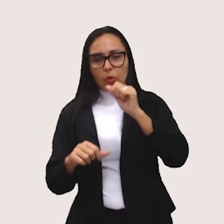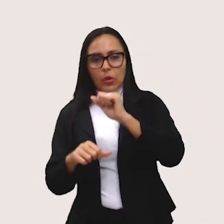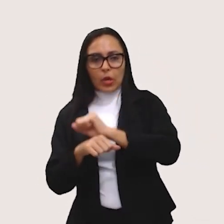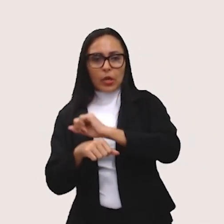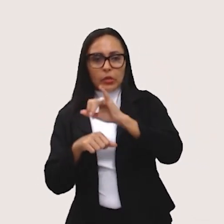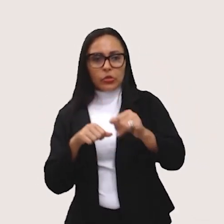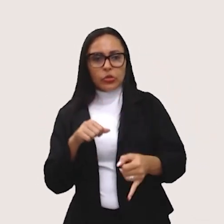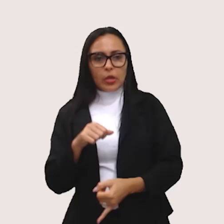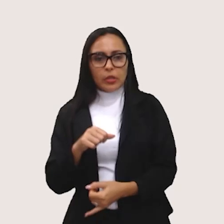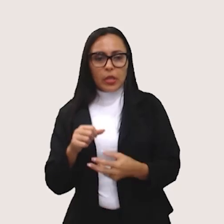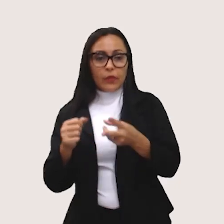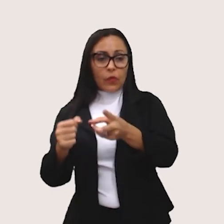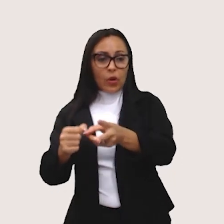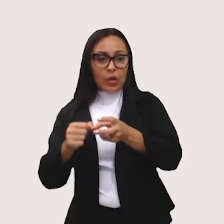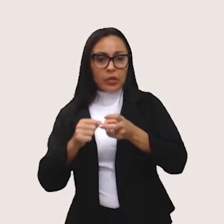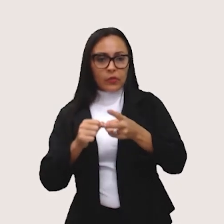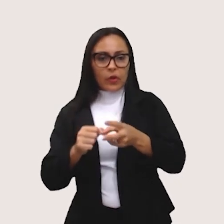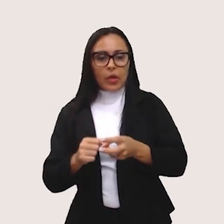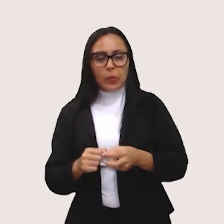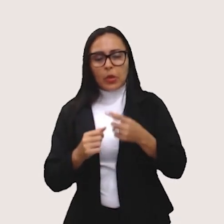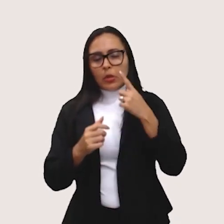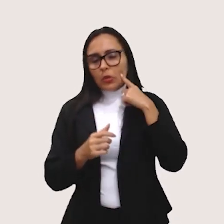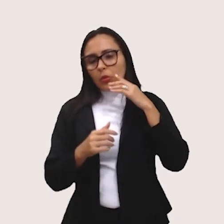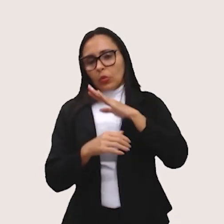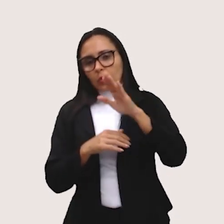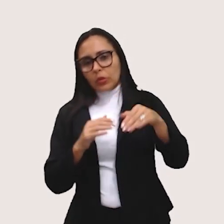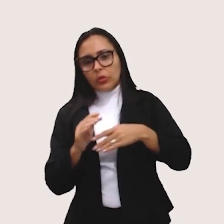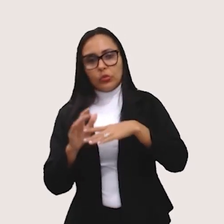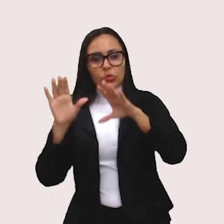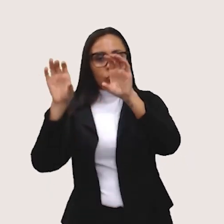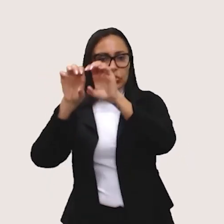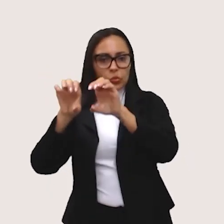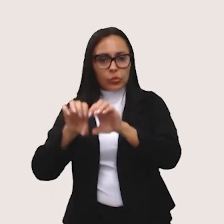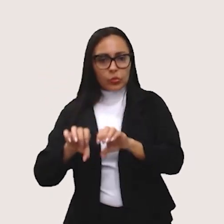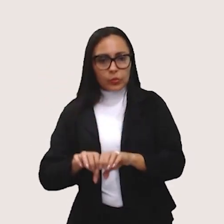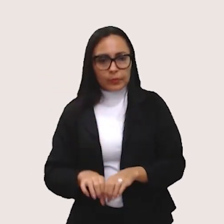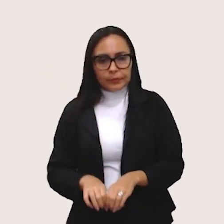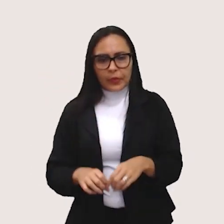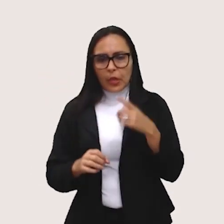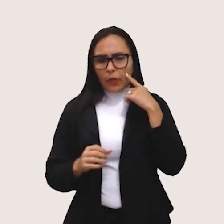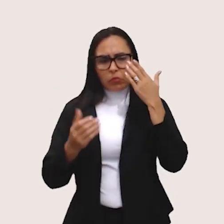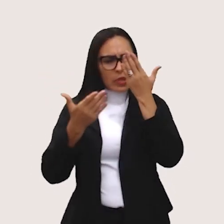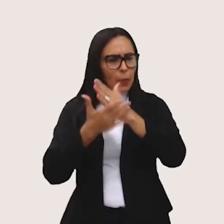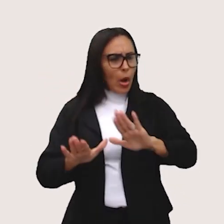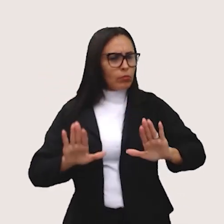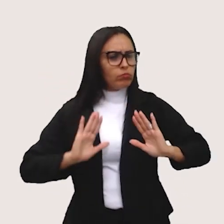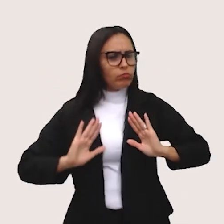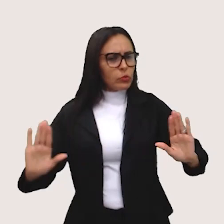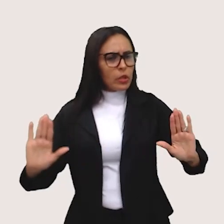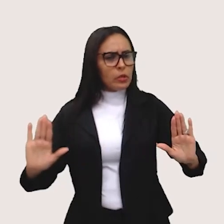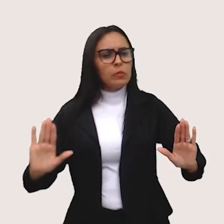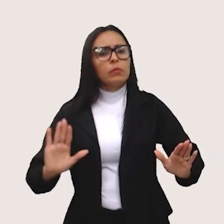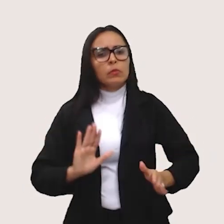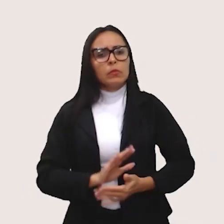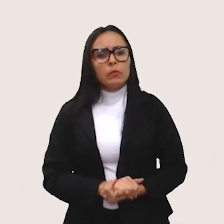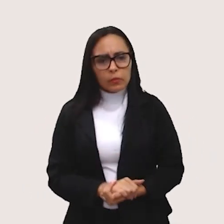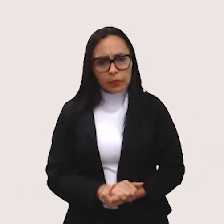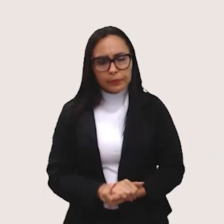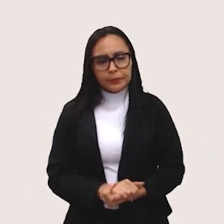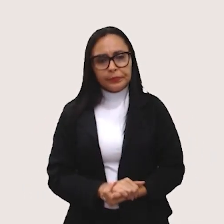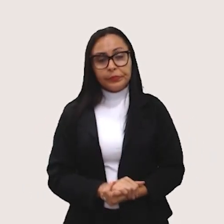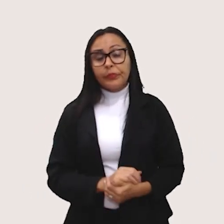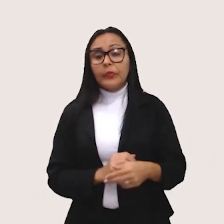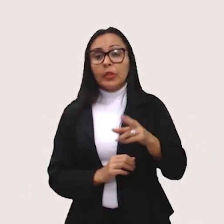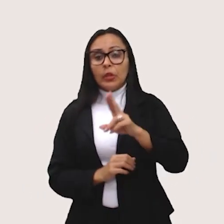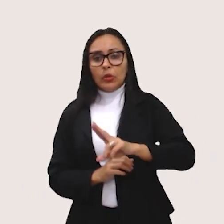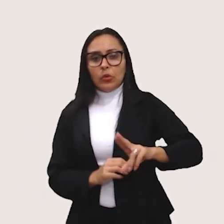estrutura padrão que nós temos quando a gente pensa, quando a gente escreve, quando a gente fala. Vamos acabar com tudo isso, vamos destruir isso, né? E usar